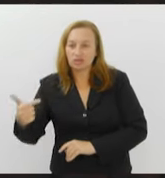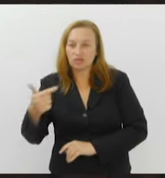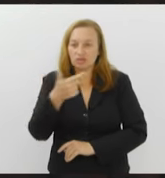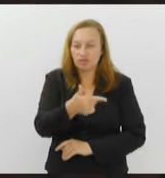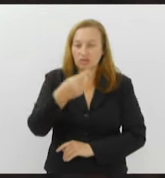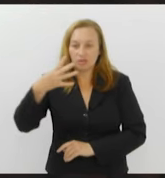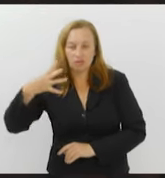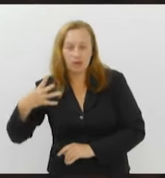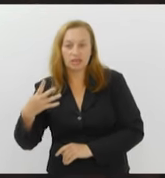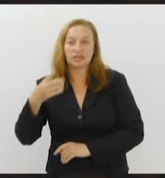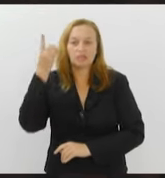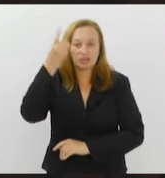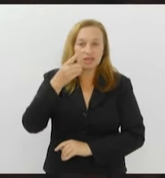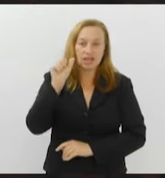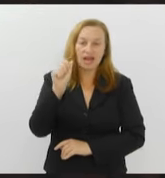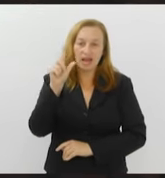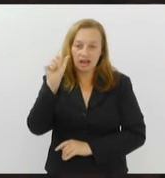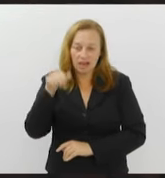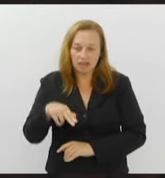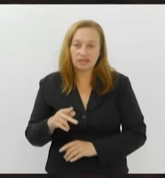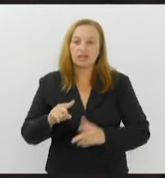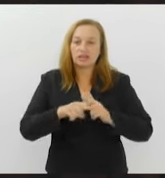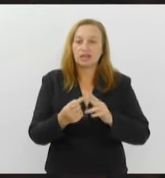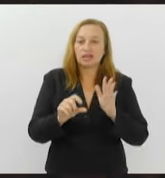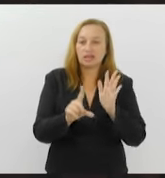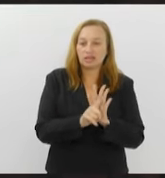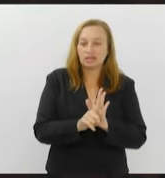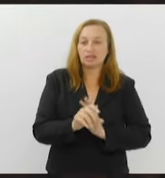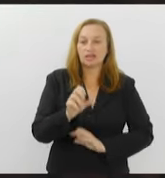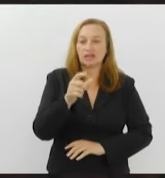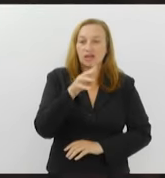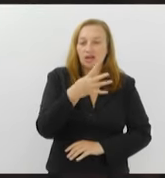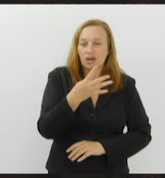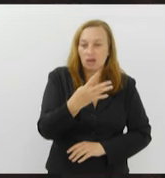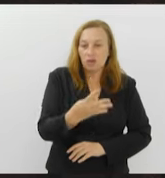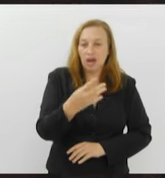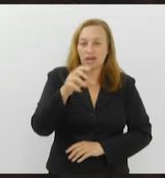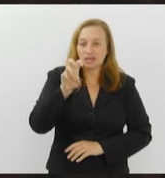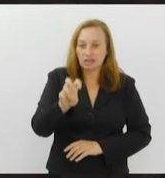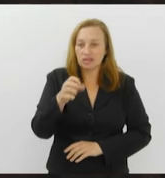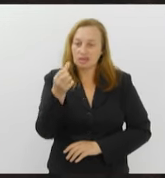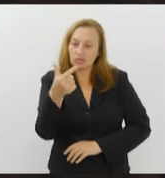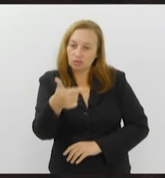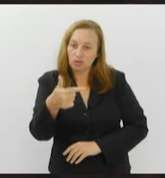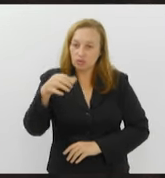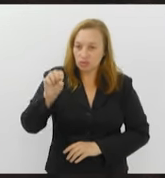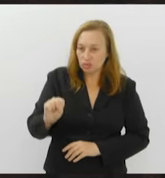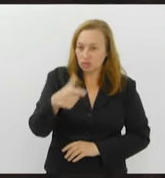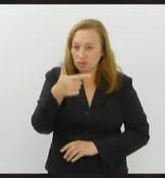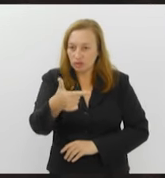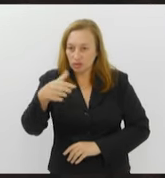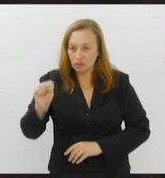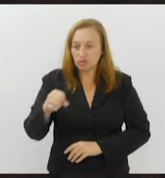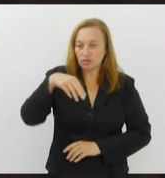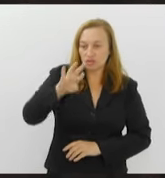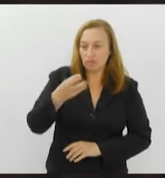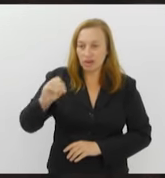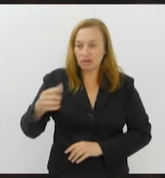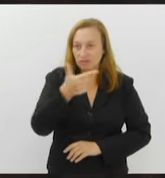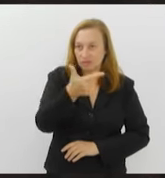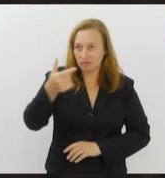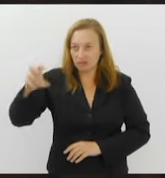2852-24, de autoria do deputado Alan Lopes, que altera a redação do artigo 12 da lei 4.528, de 28 de março de